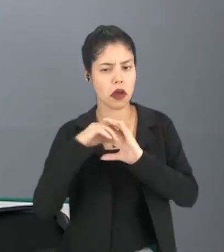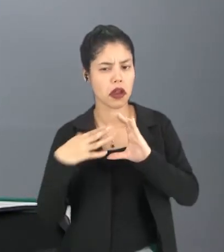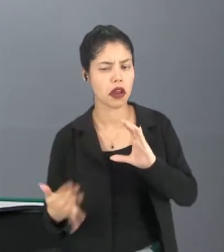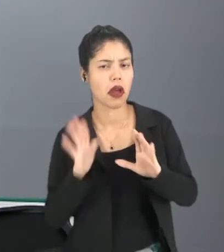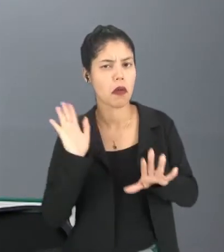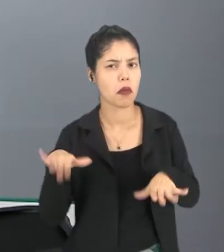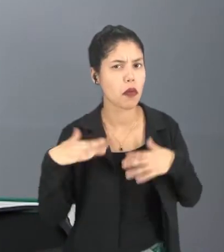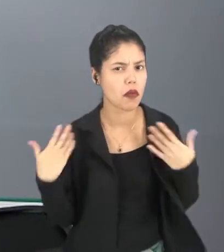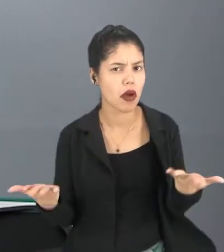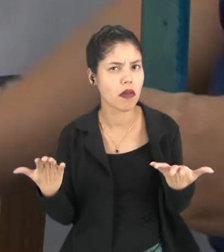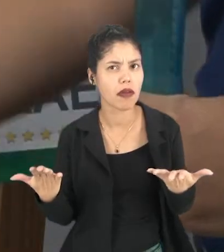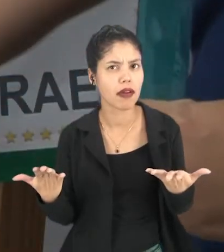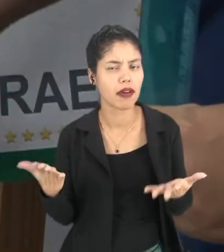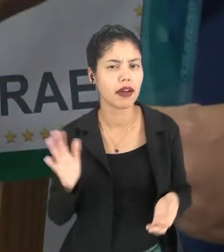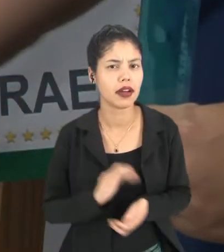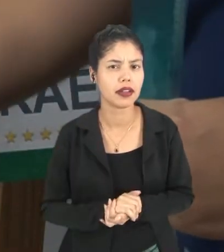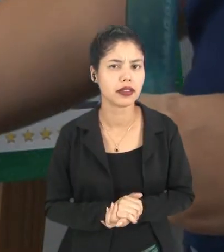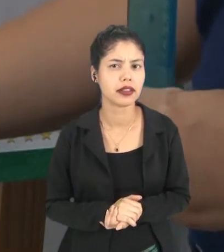borboletas pretas?